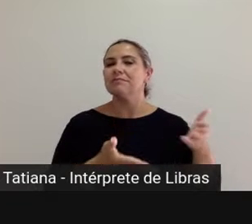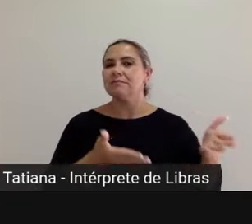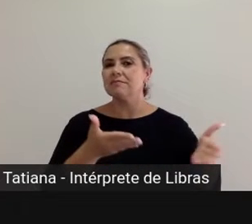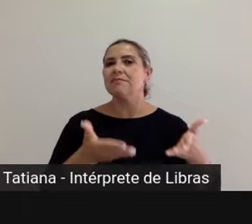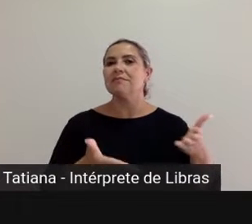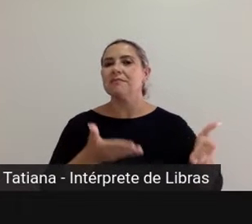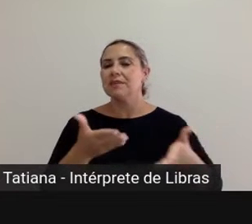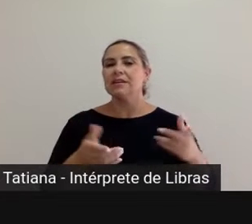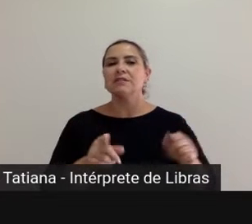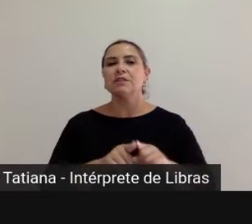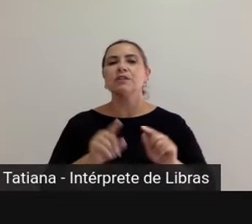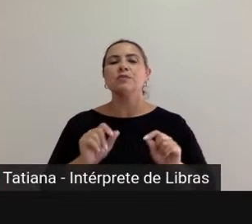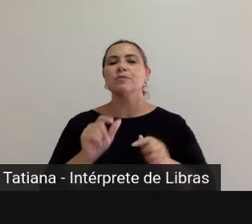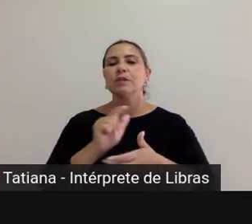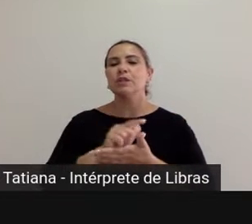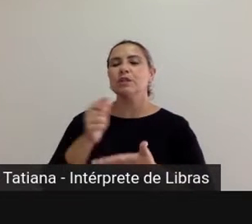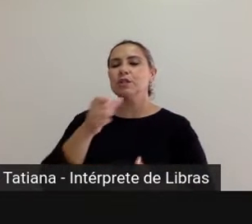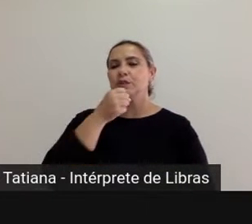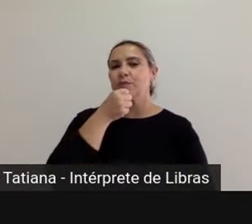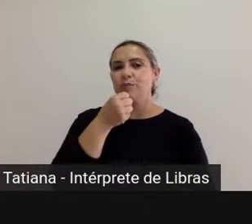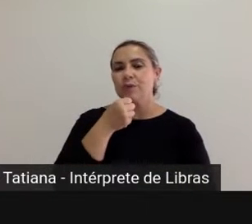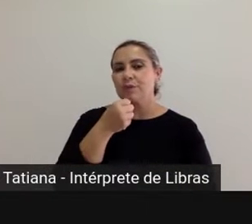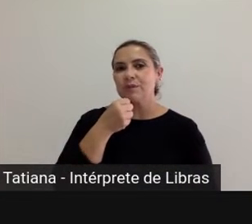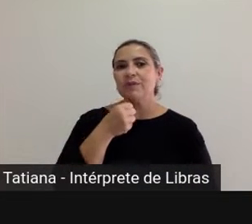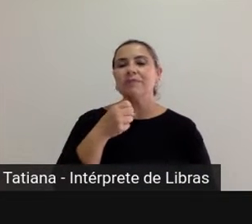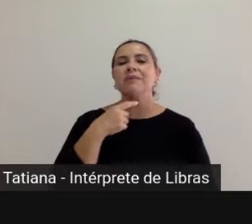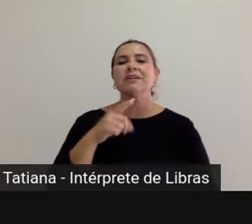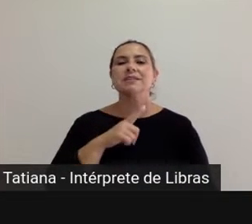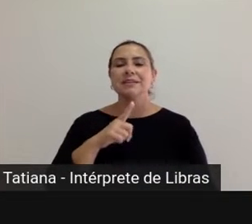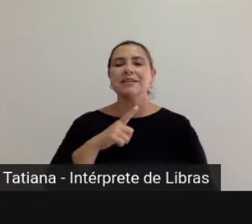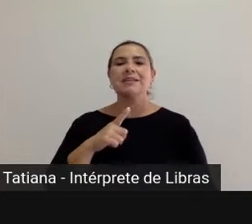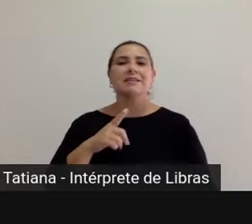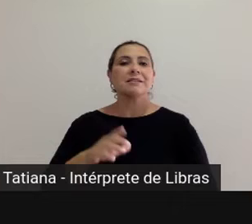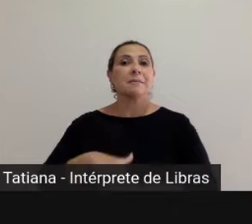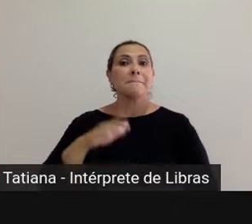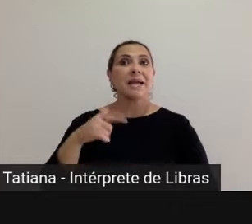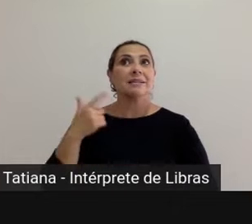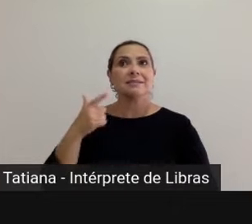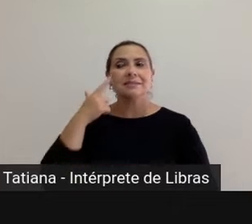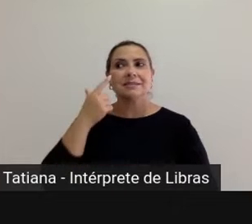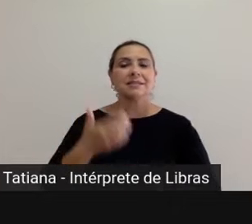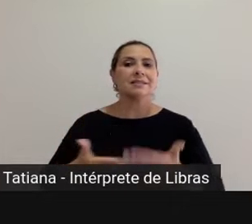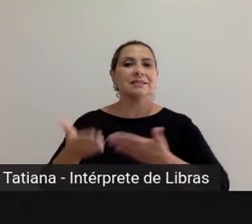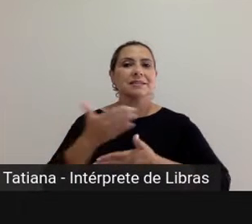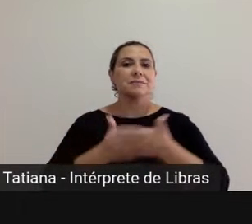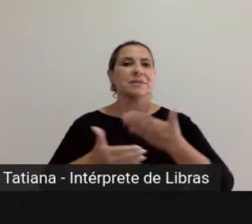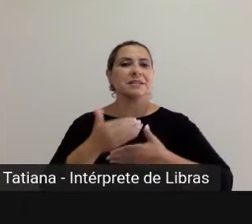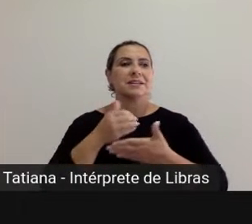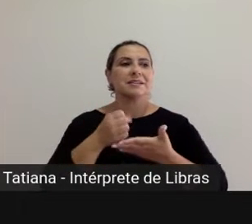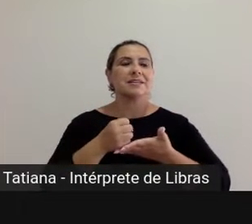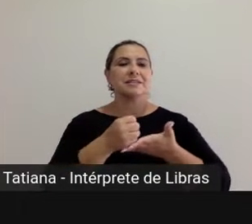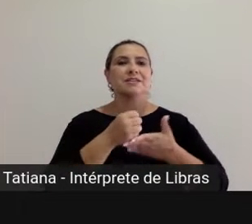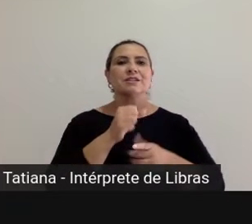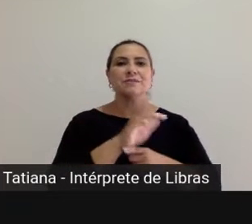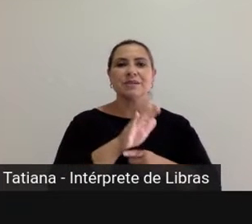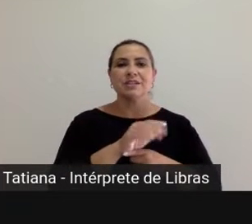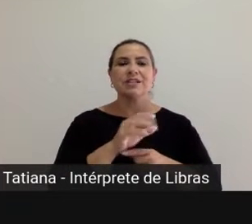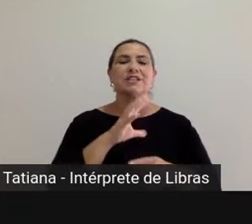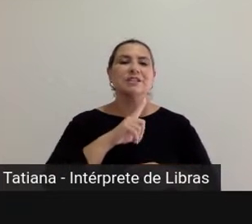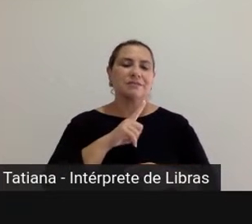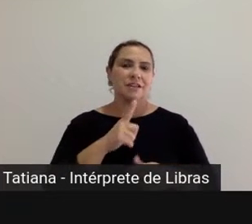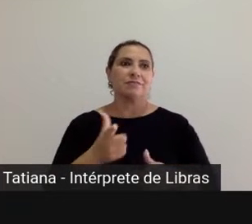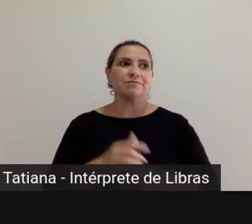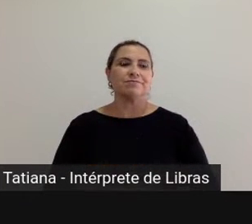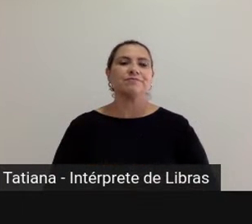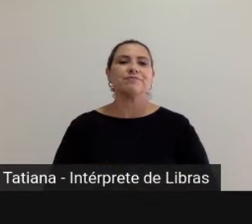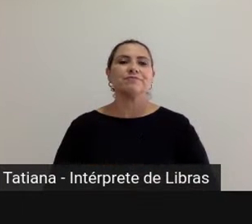as demandas desses jornalistas, né? Então, é algo que ultrapassa um pouco aquela relação convencional de assessoria de imprensa que a gente constrói, né?